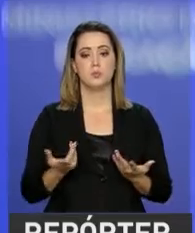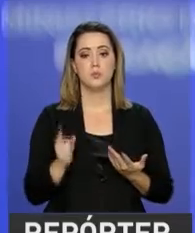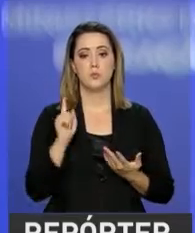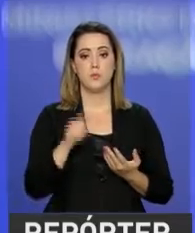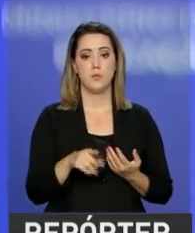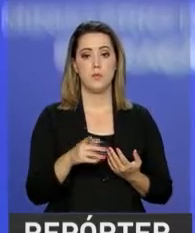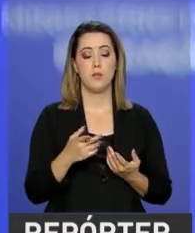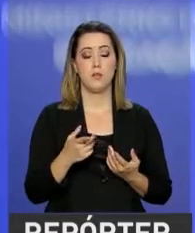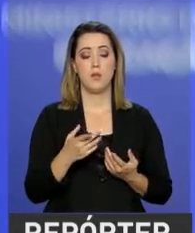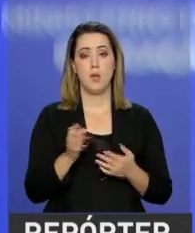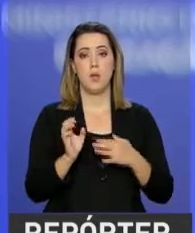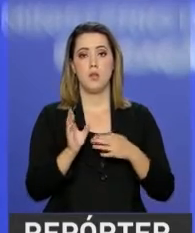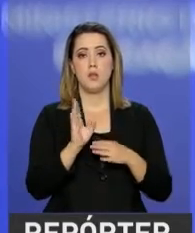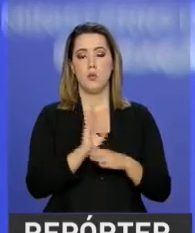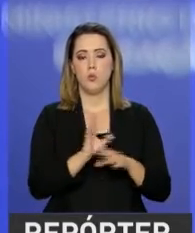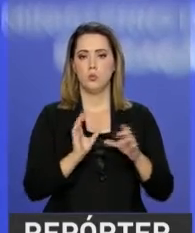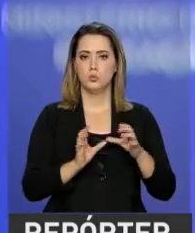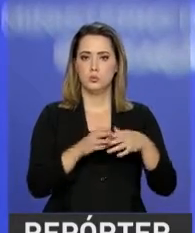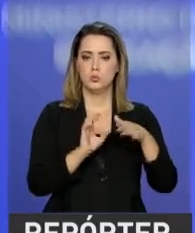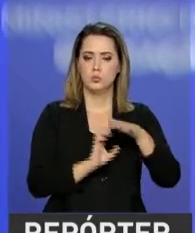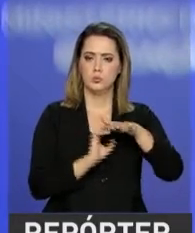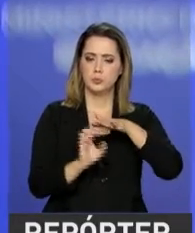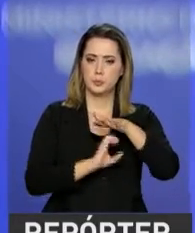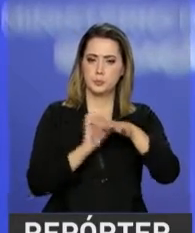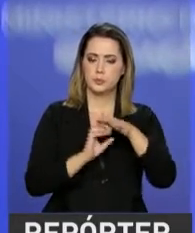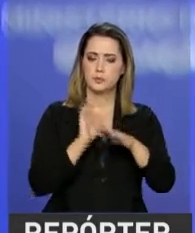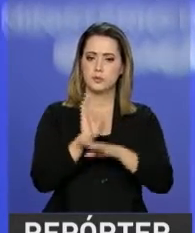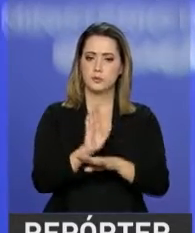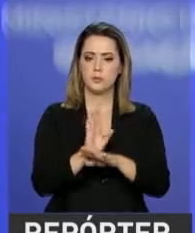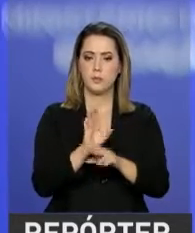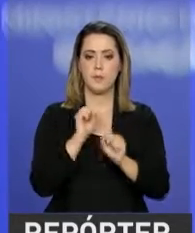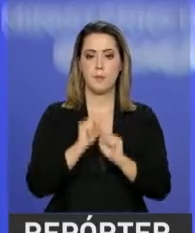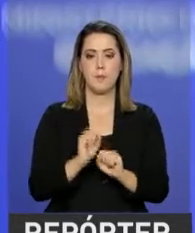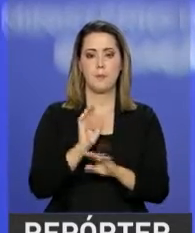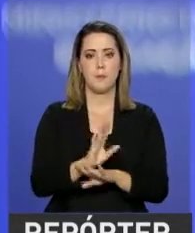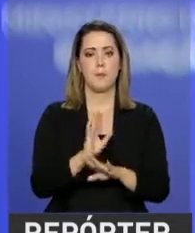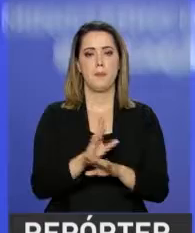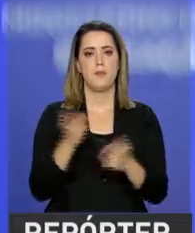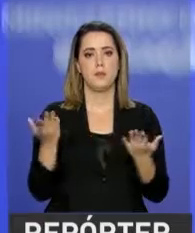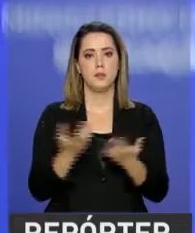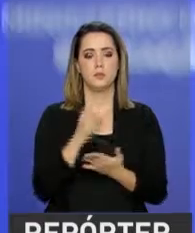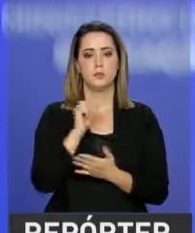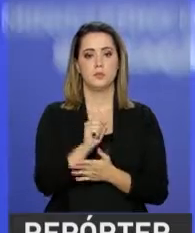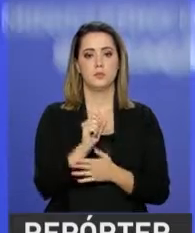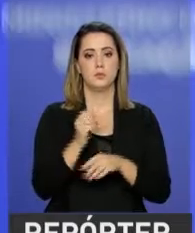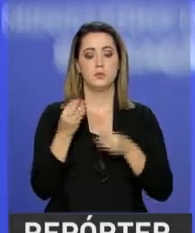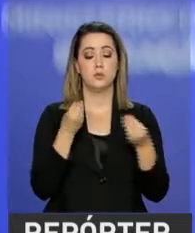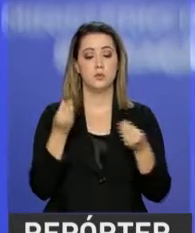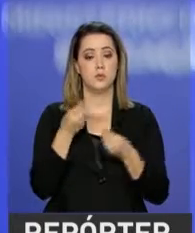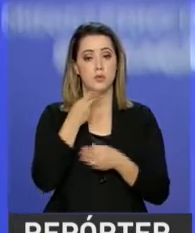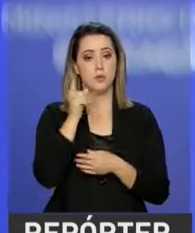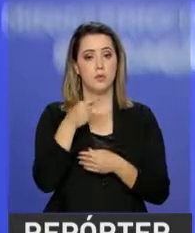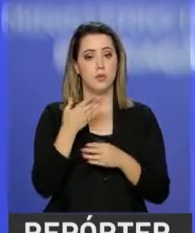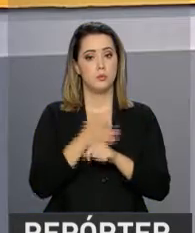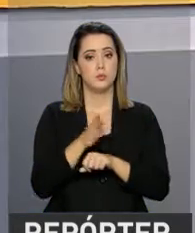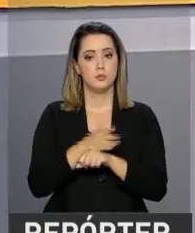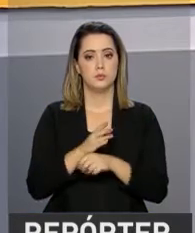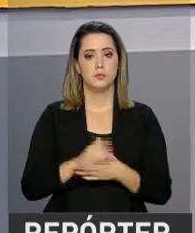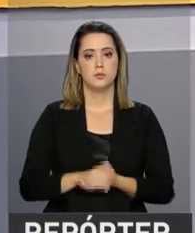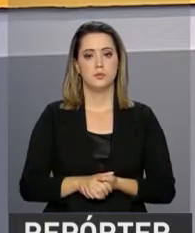acho que a instituição a vida do empreendedor vai poder cobrir essa lacuna que existe de orientação e de capacitação